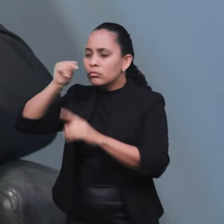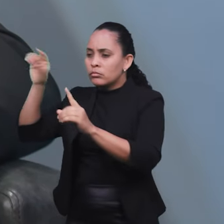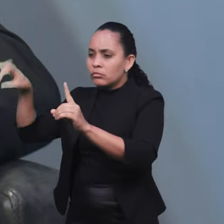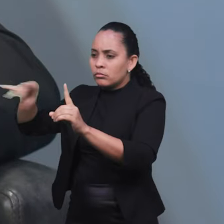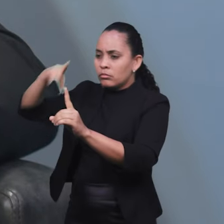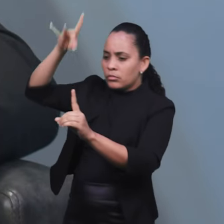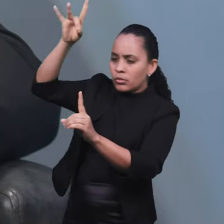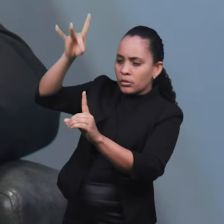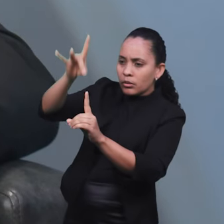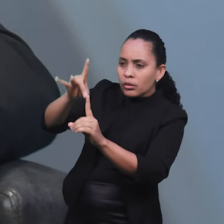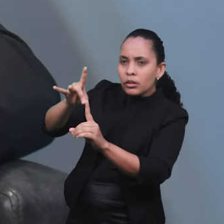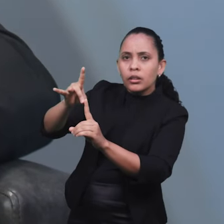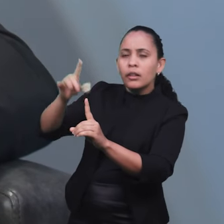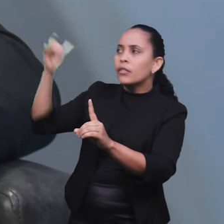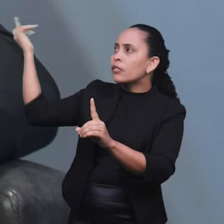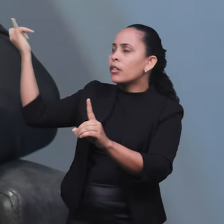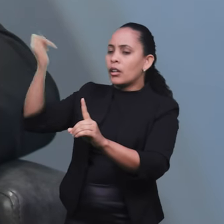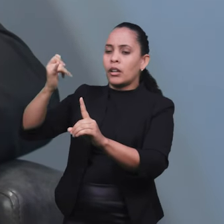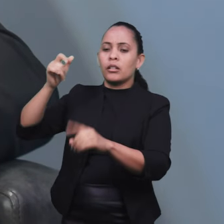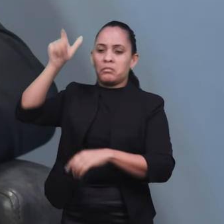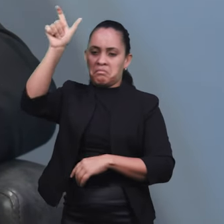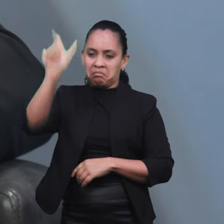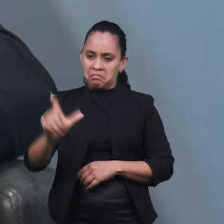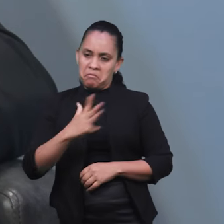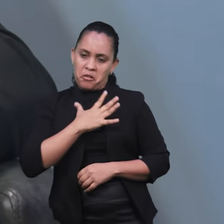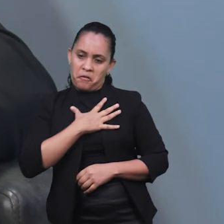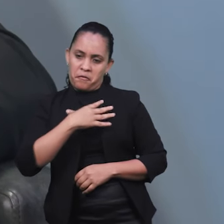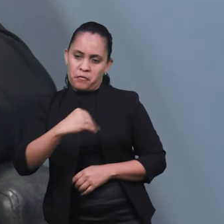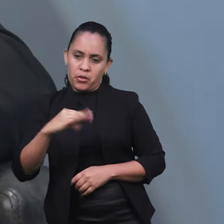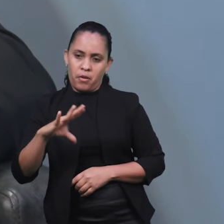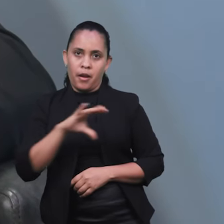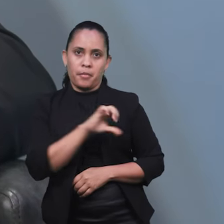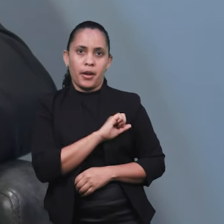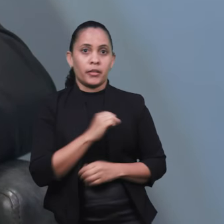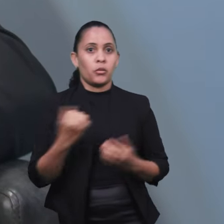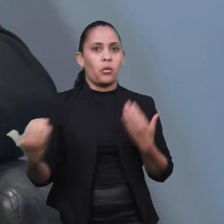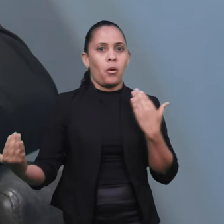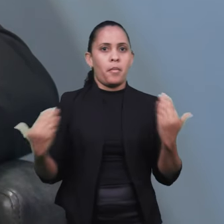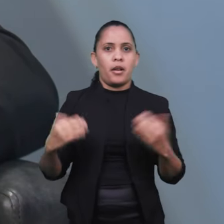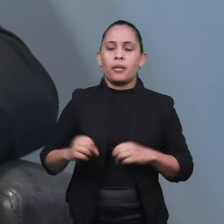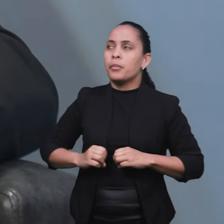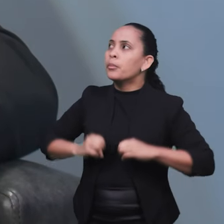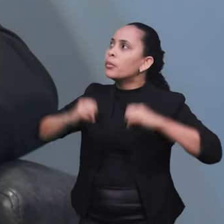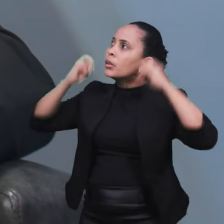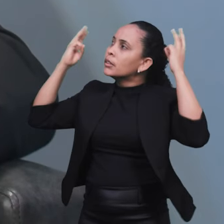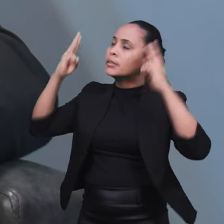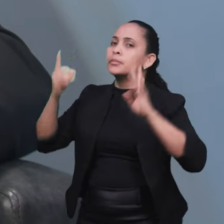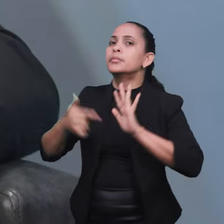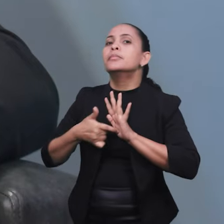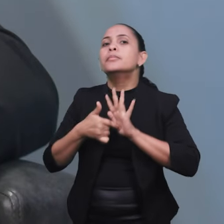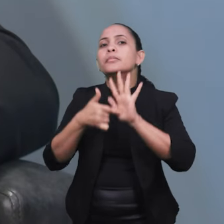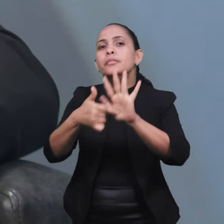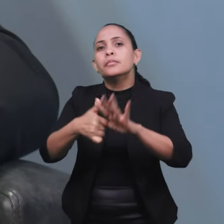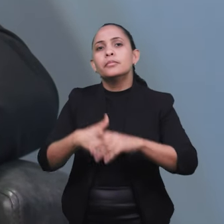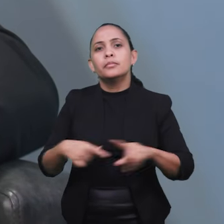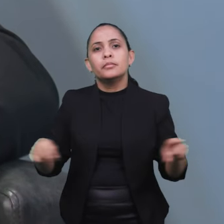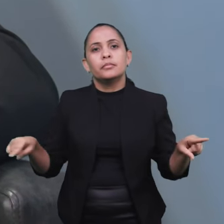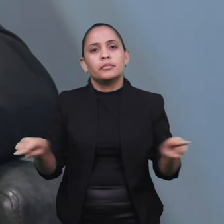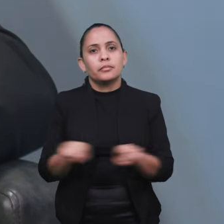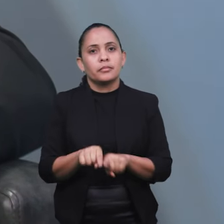aqui o meu filho amado. Então, Moisés é identificado, como o pastor Luiz acabou de